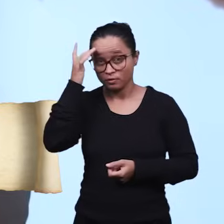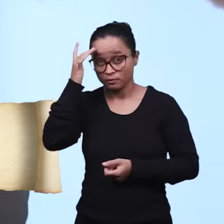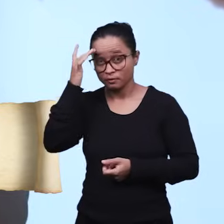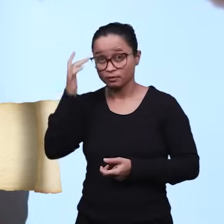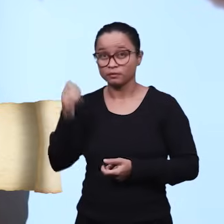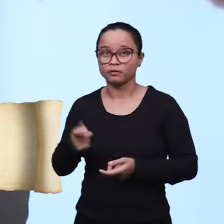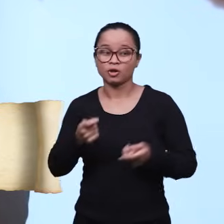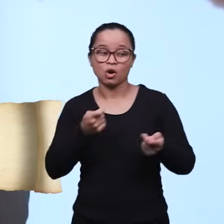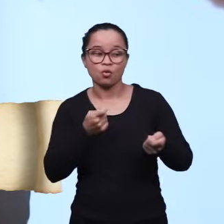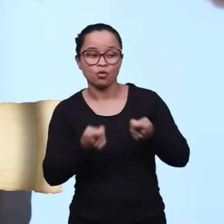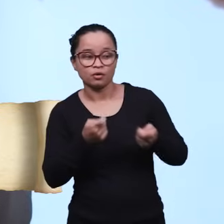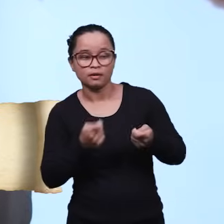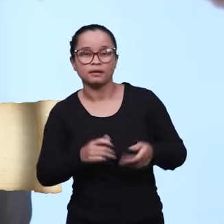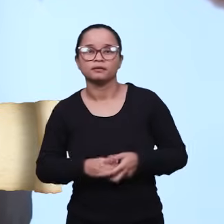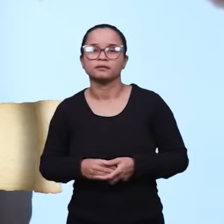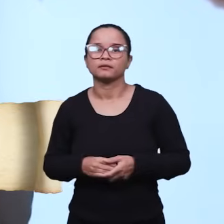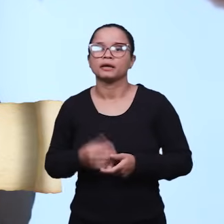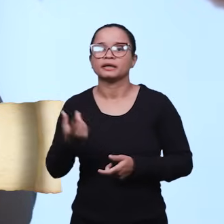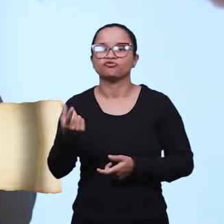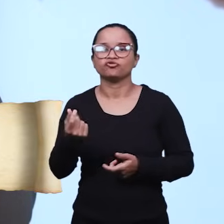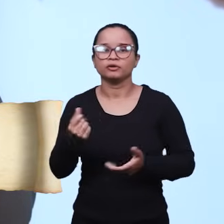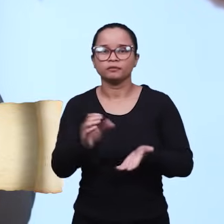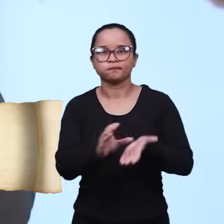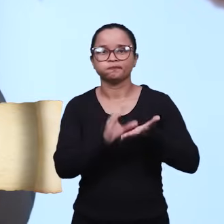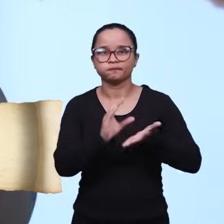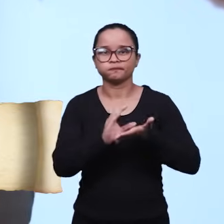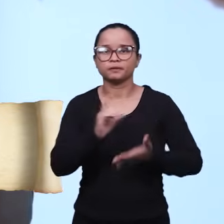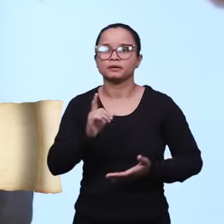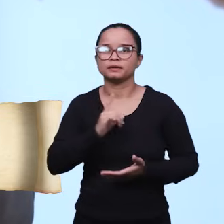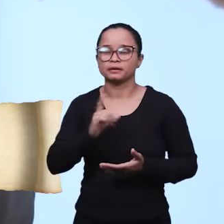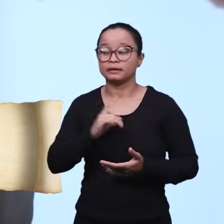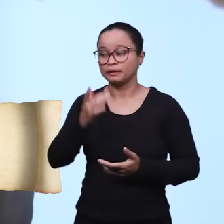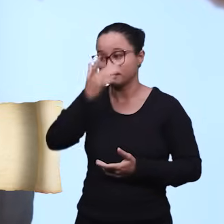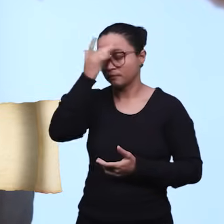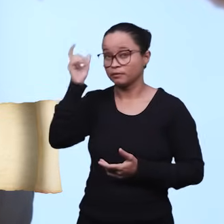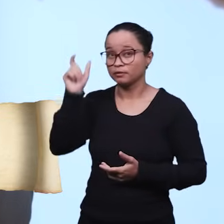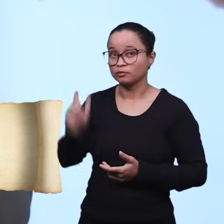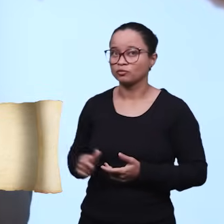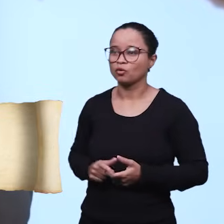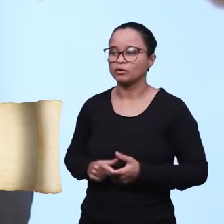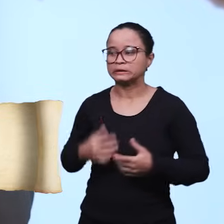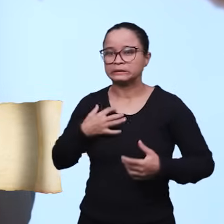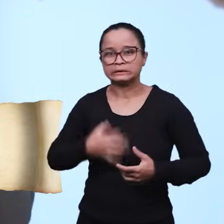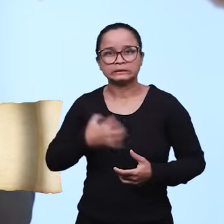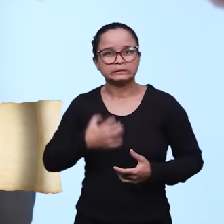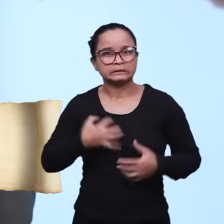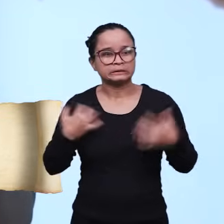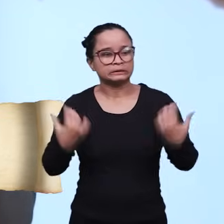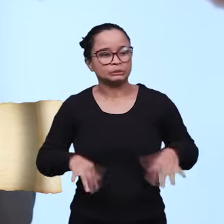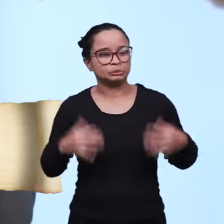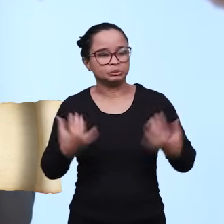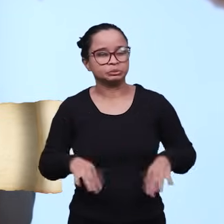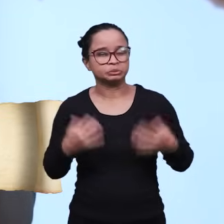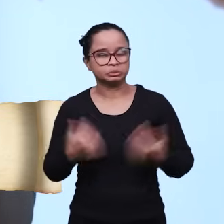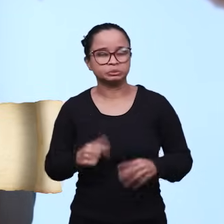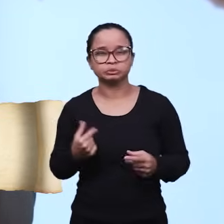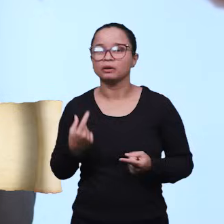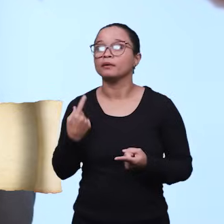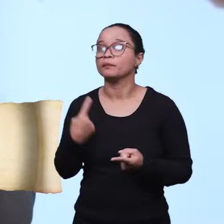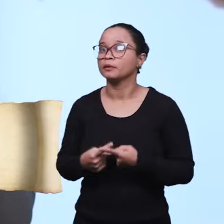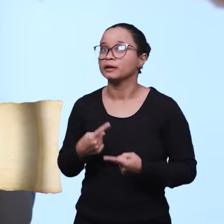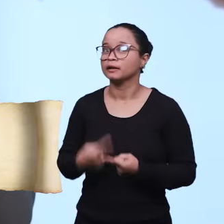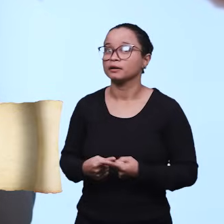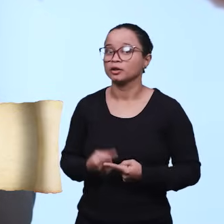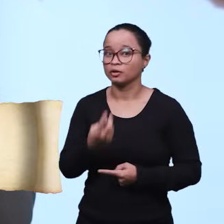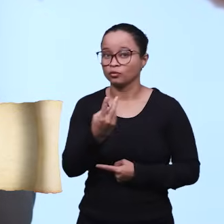a controlavam e que ganhavam muito dinheiro com isso. E essas pessoas ficaram irritadas porque os